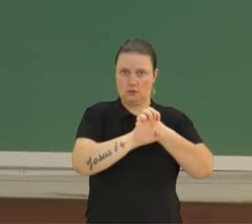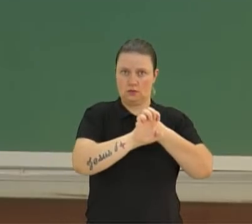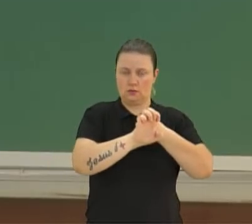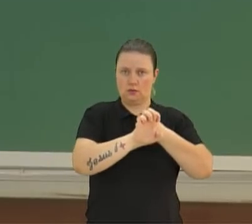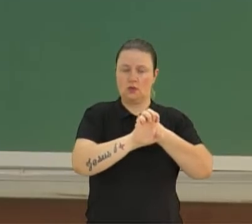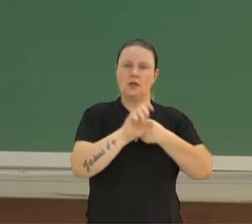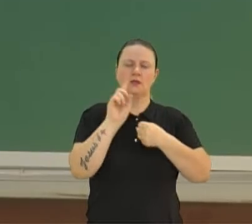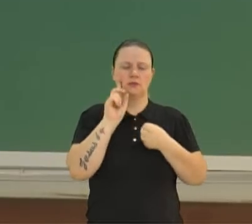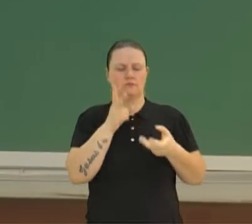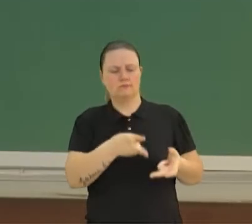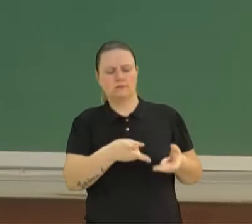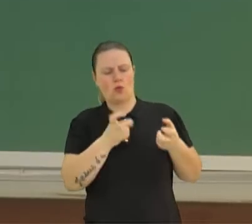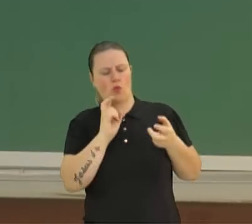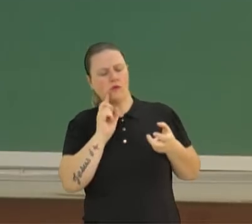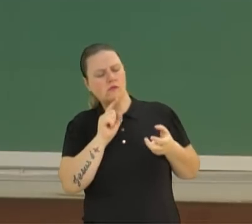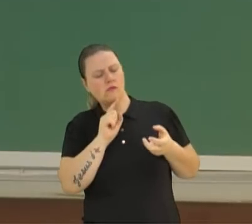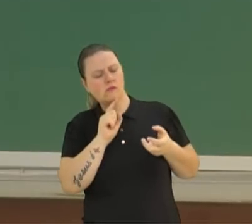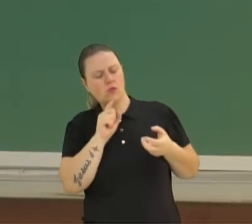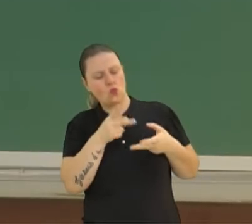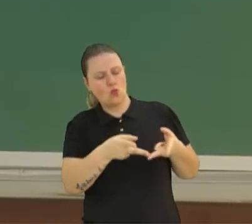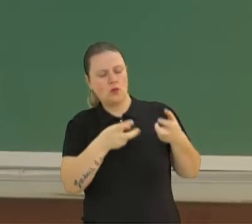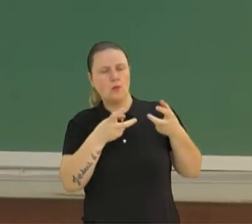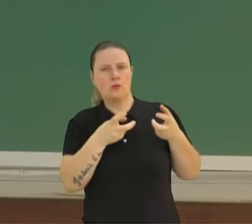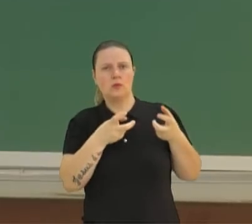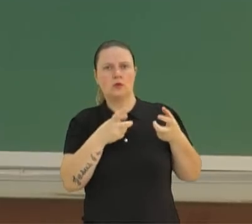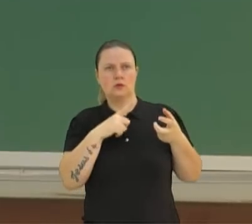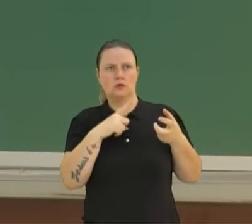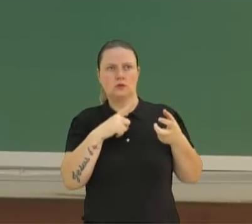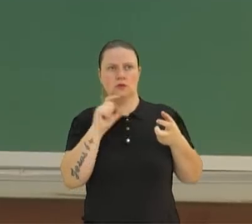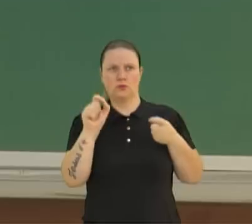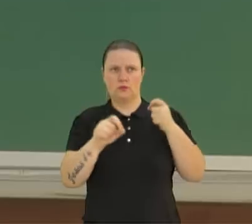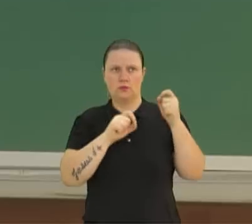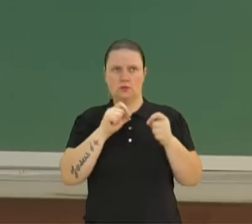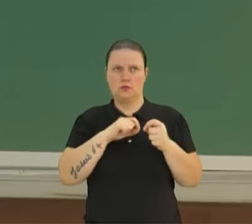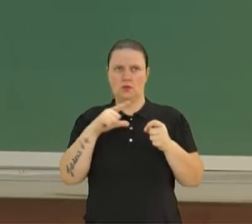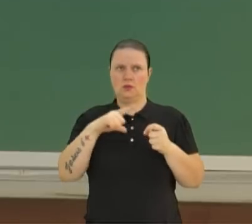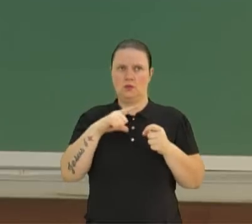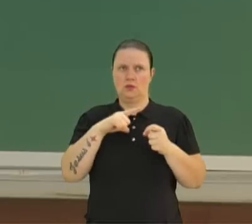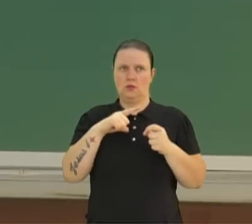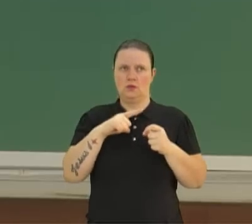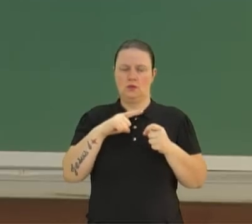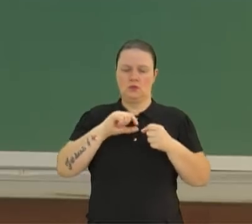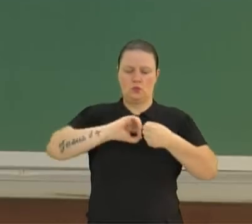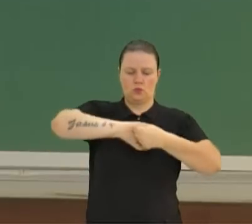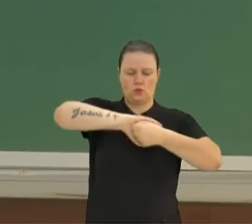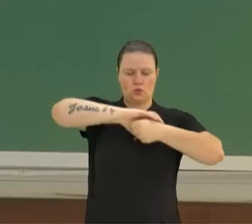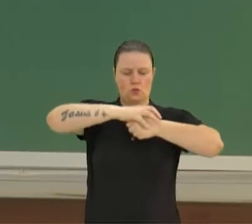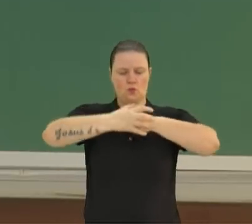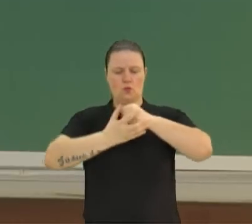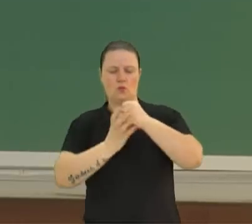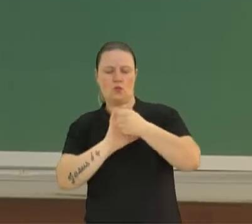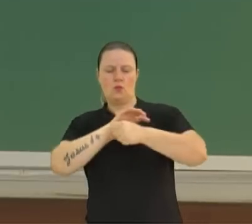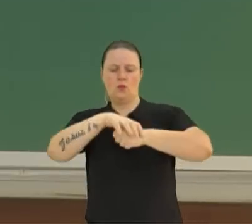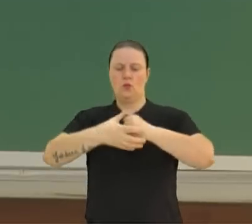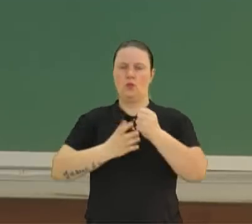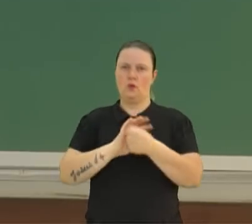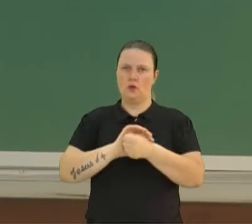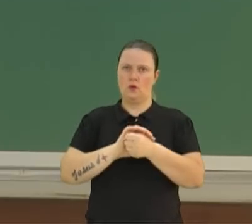próprio corpo dela, não está protegido por uma membrana. Beleza, pessoal? Vamos lá. Aqui eu já tenho uma